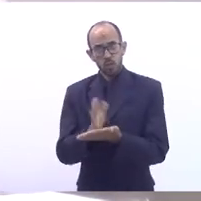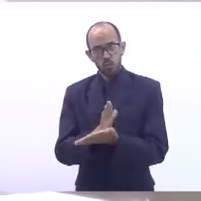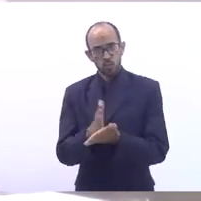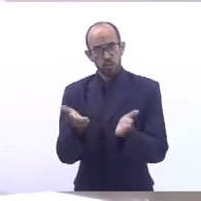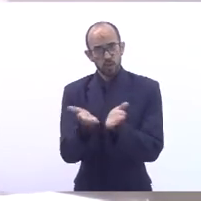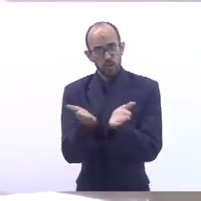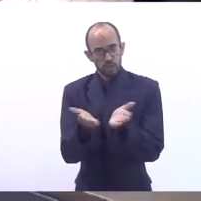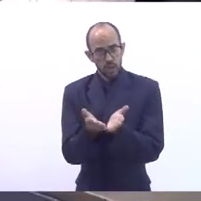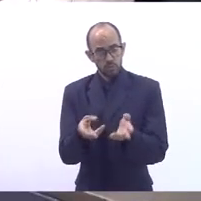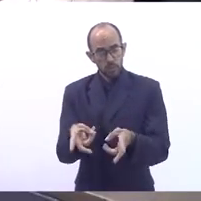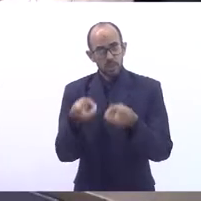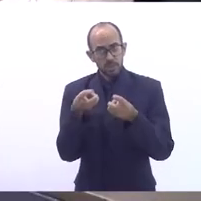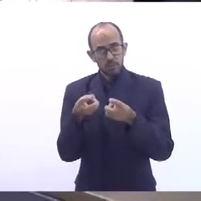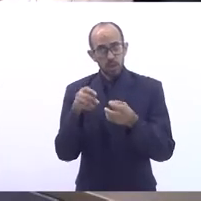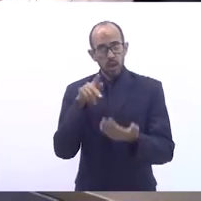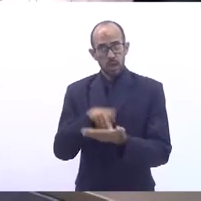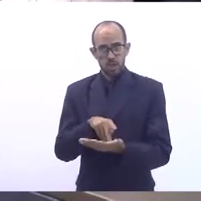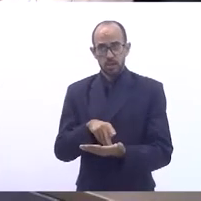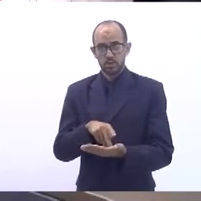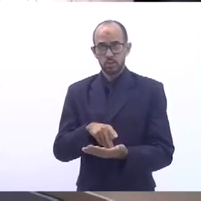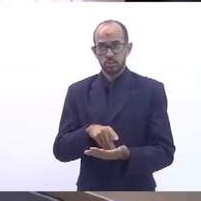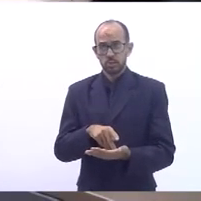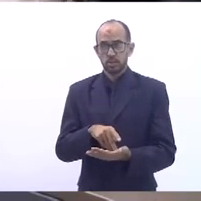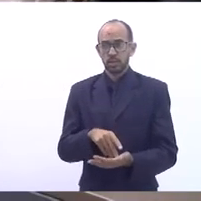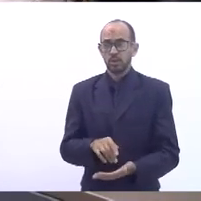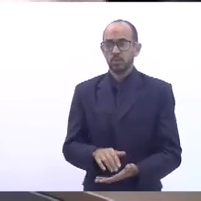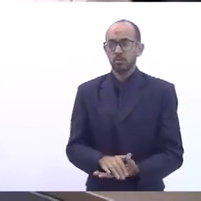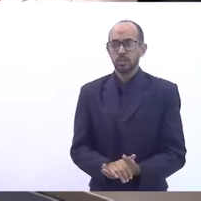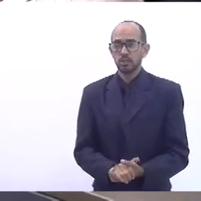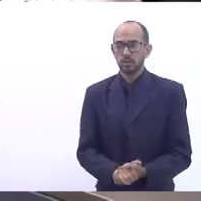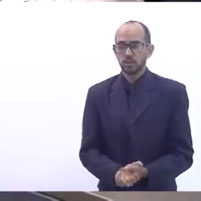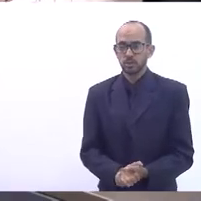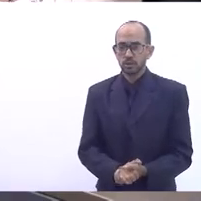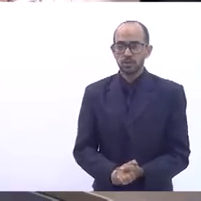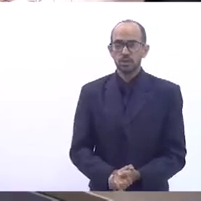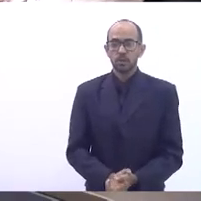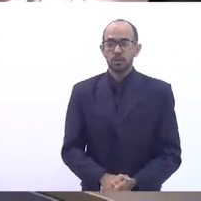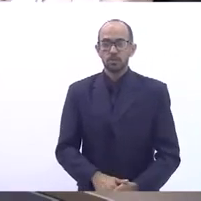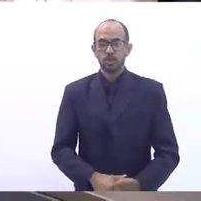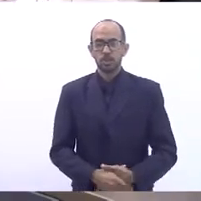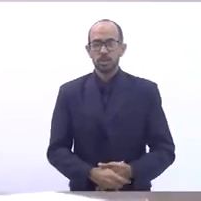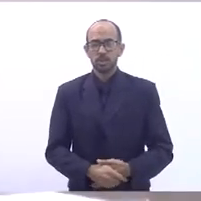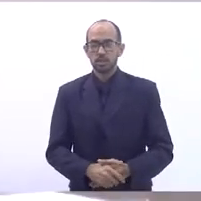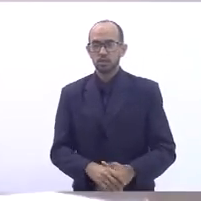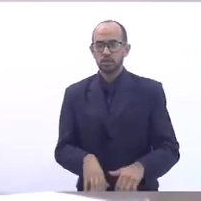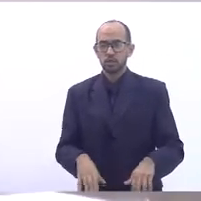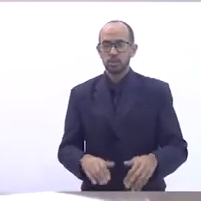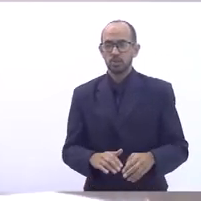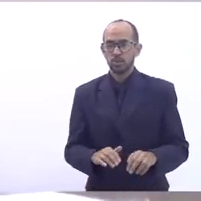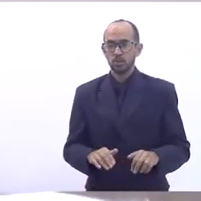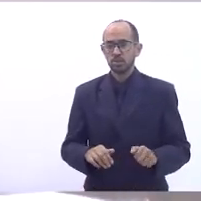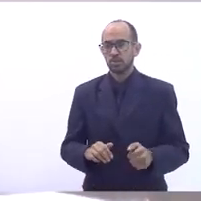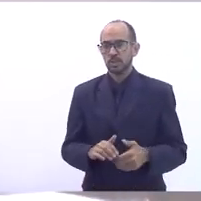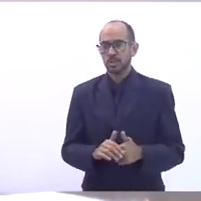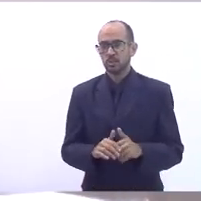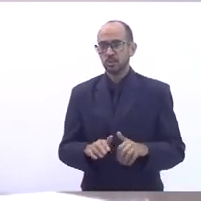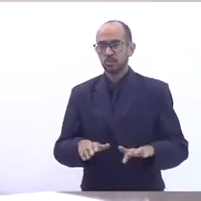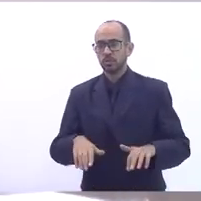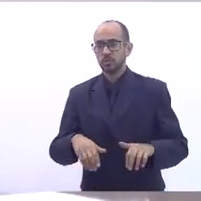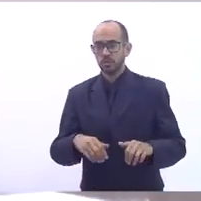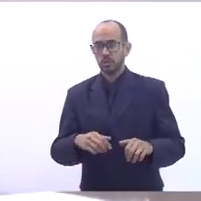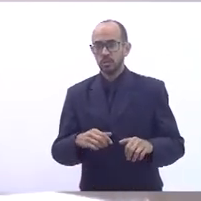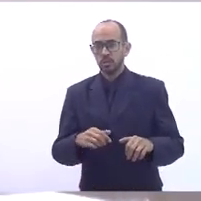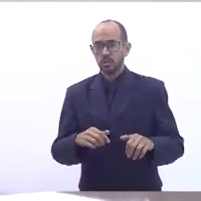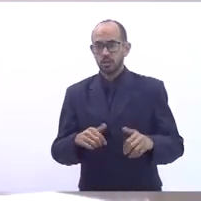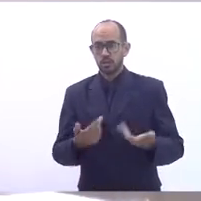viram viram a realidade né das manchas adianta os filhos em cadeira de roda então eu tô dando esse toque que a gente tá no momento